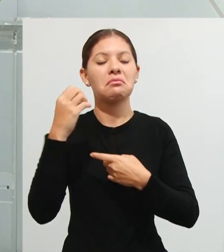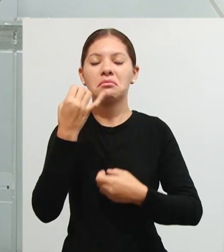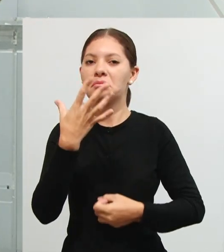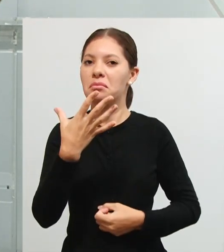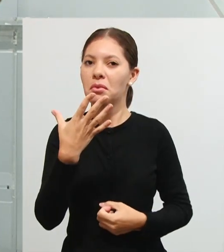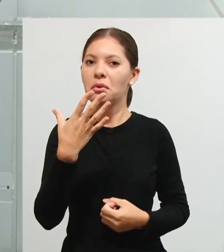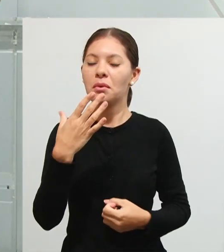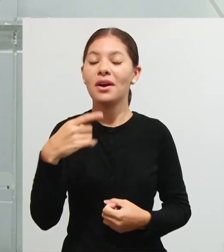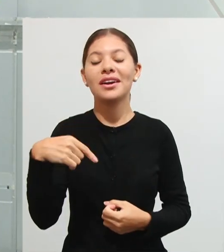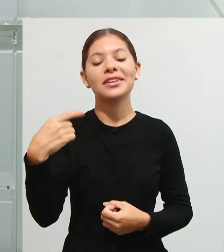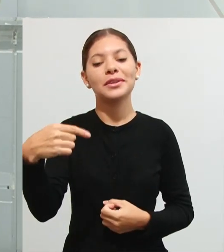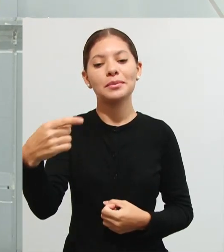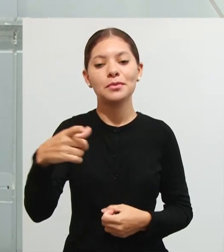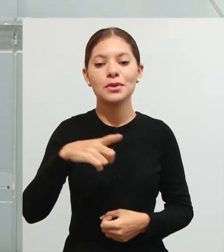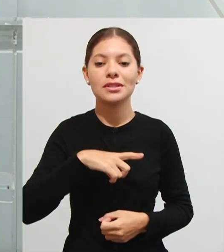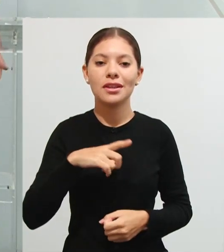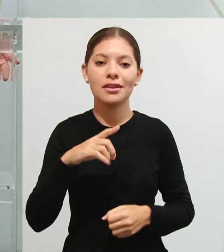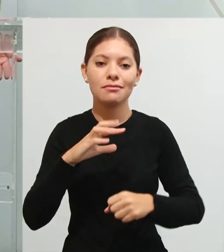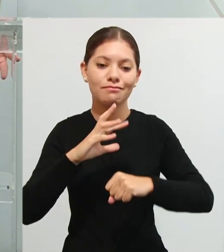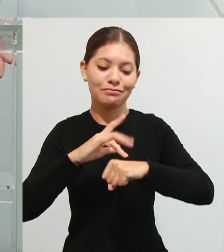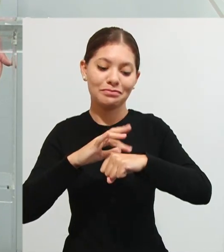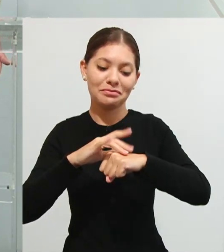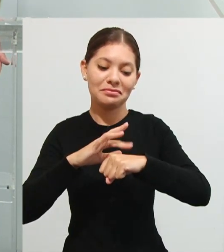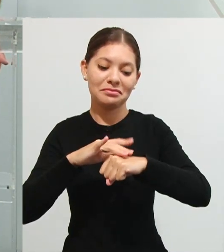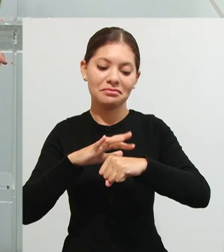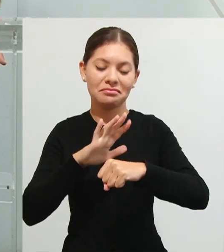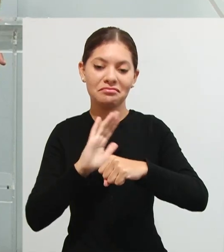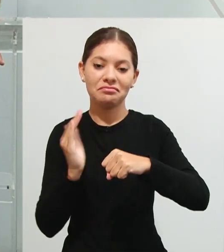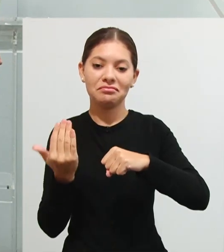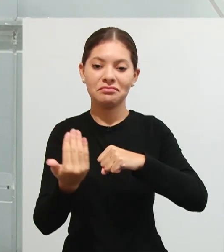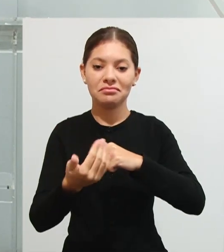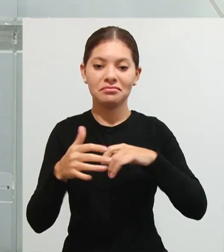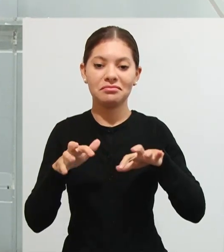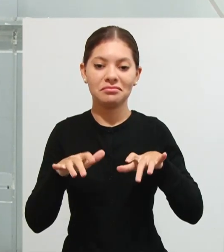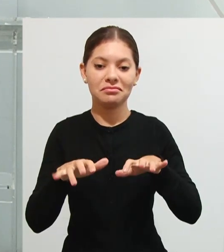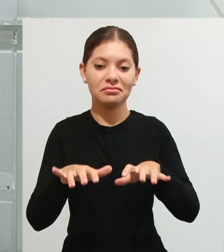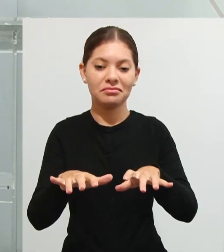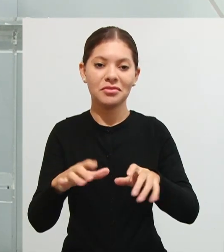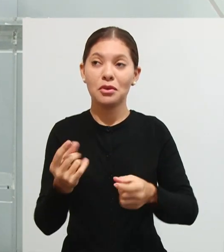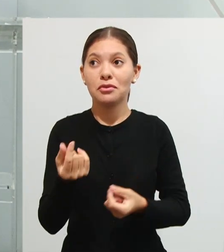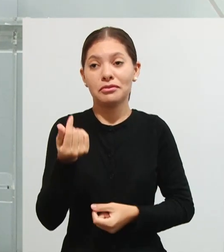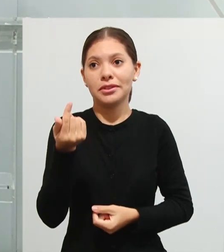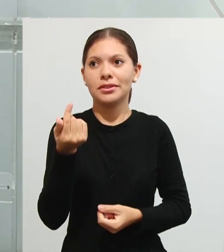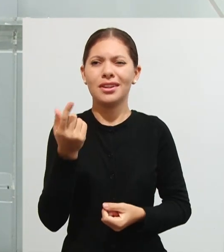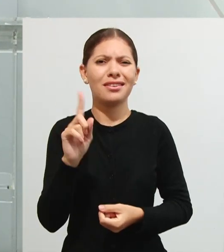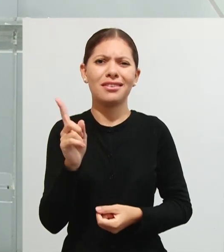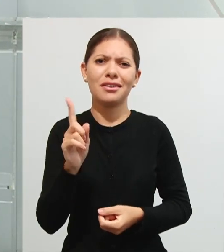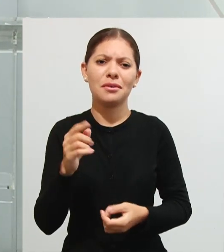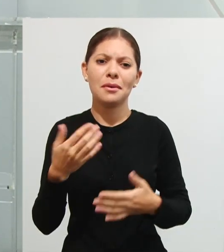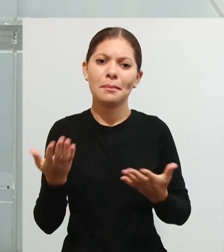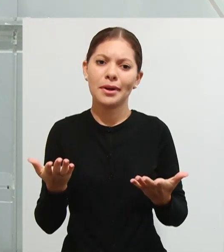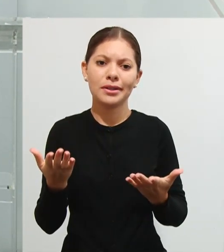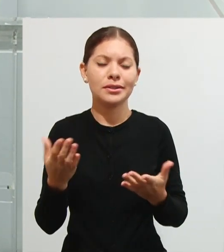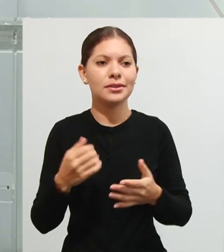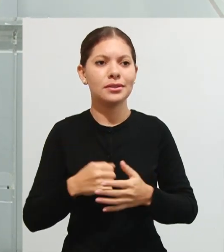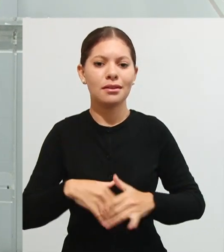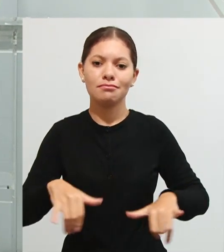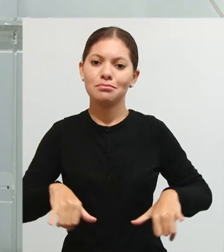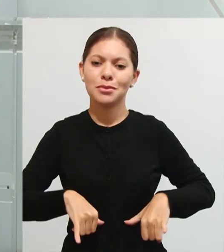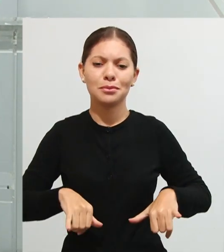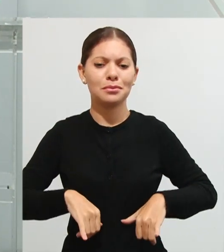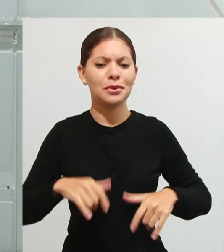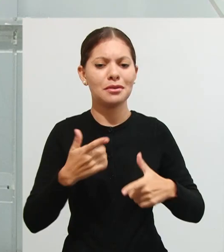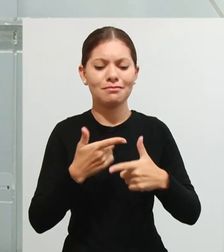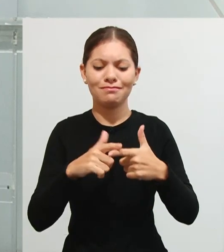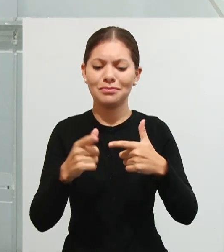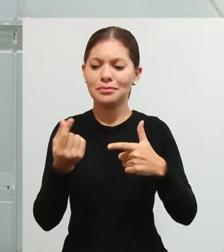posteriormente tivemos aí uma pandemia que não foi uma crise de origem financeira, porém causou uma crise financeira